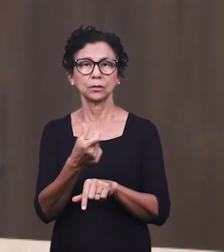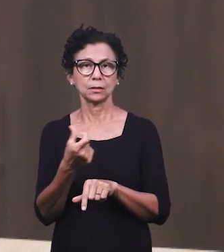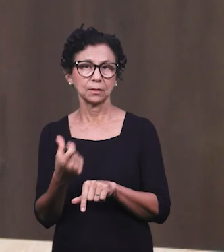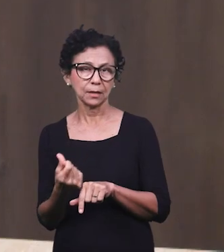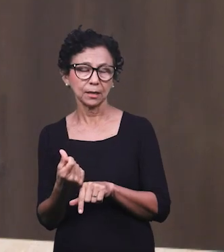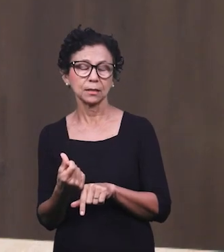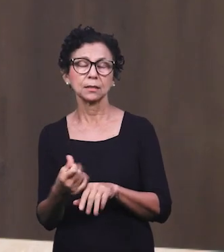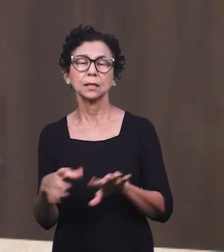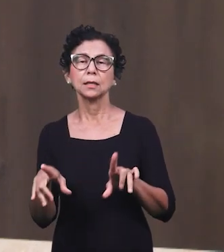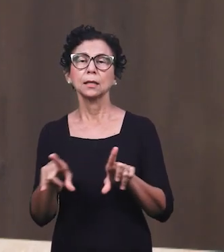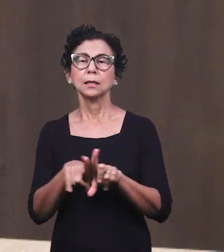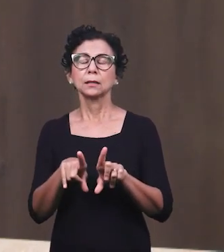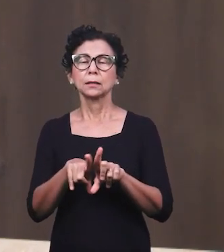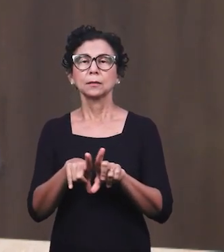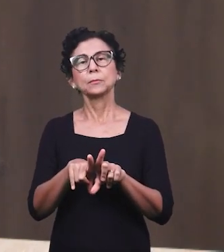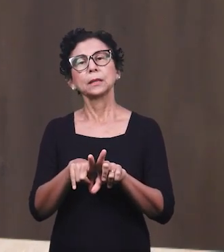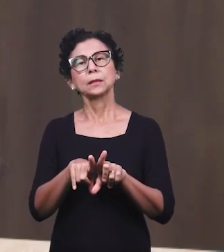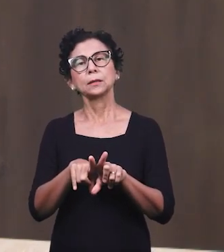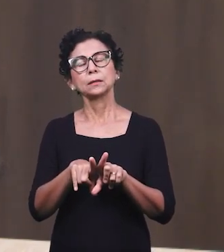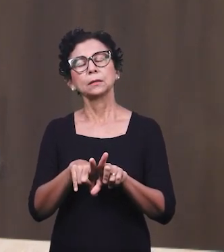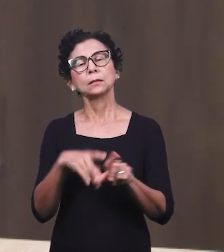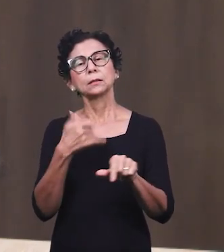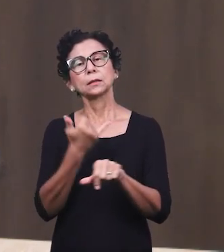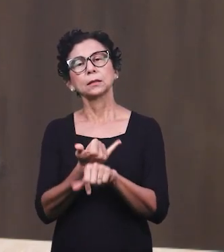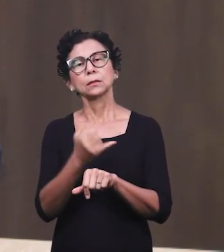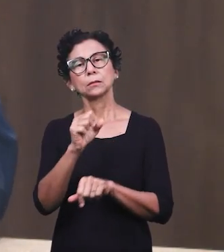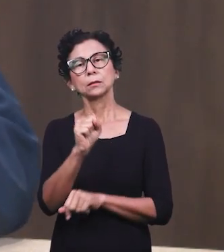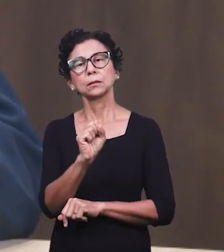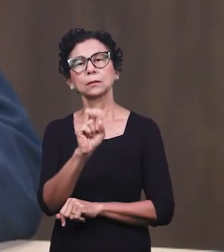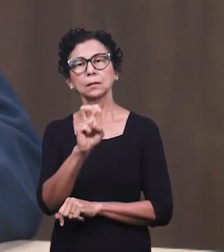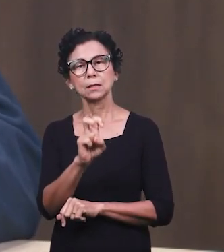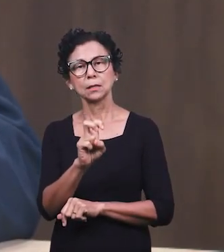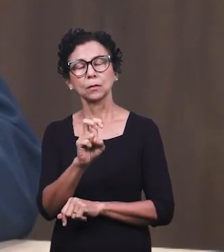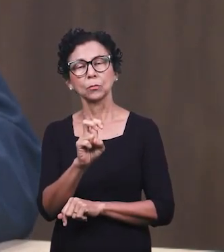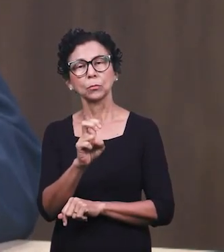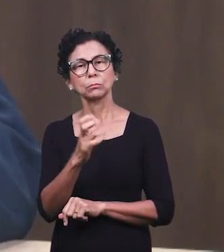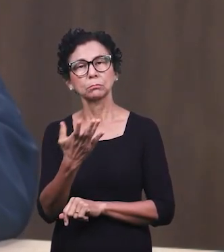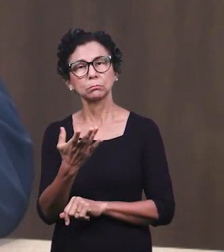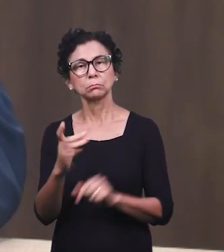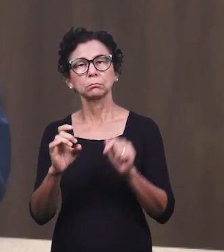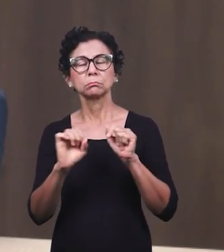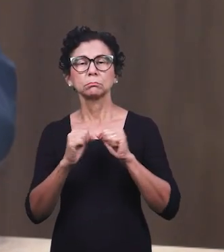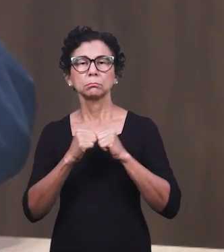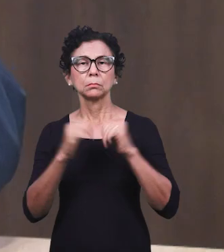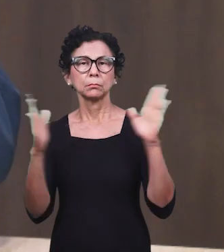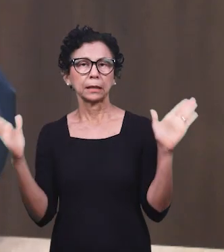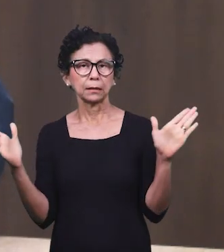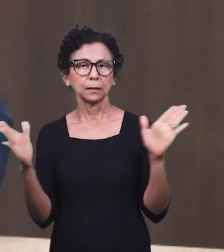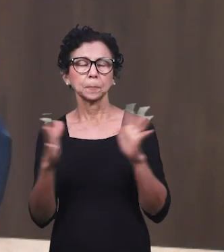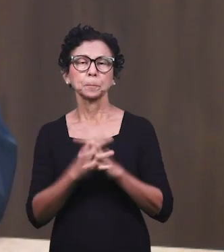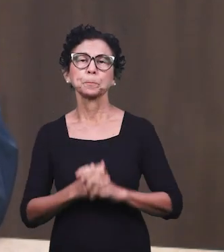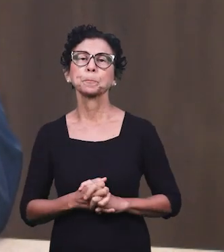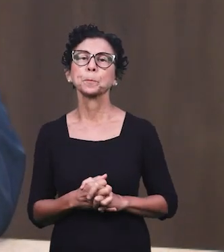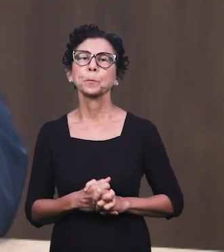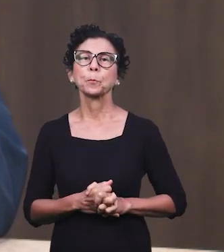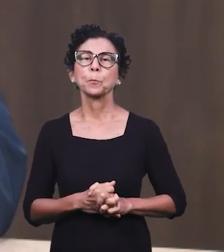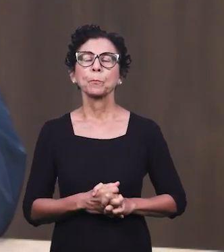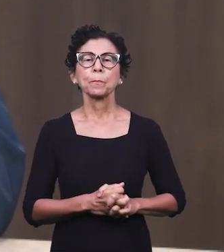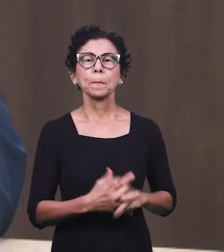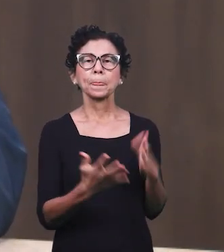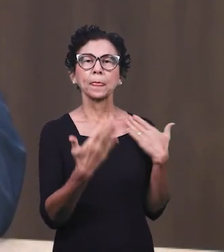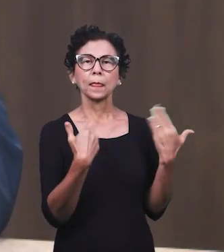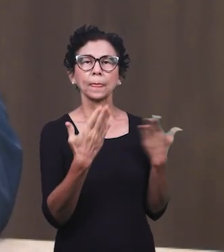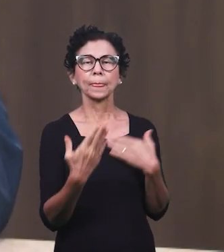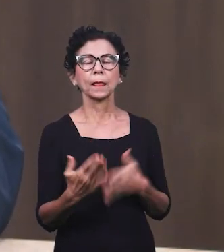85 da Sky Livre. E hoje nós estamos aqui para entrevistar, para conversar, para termos um bate-papo aqui